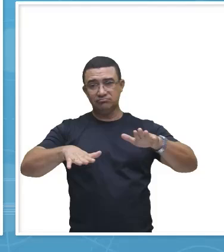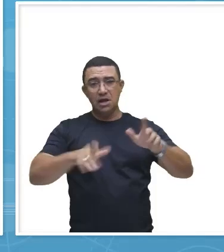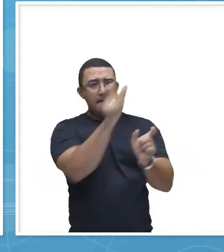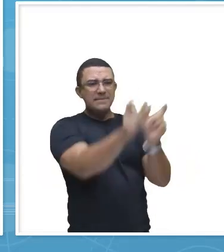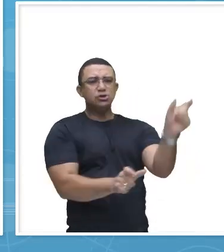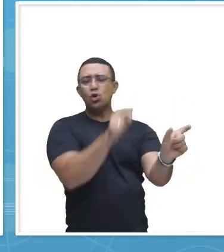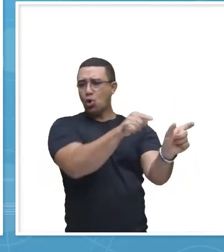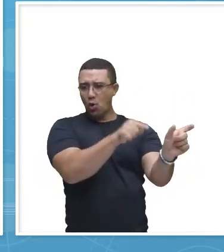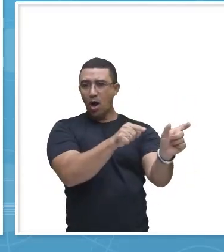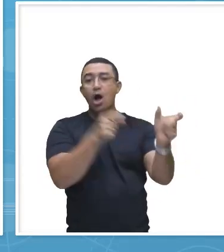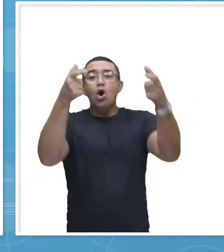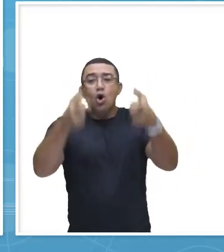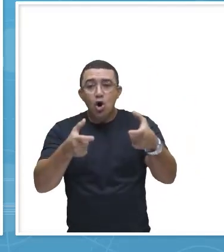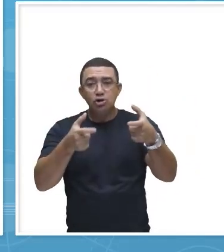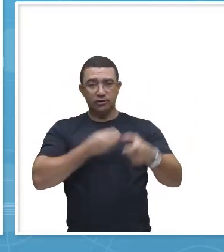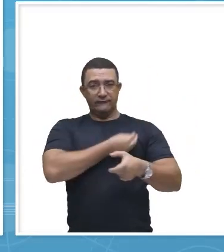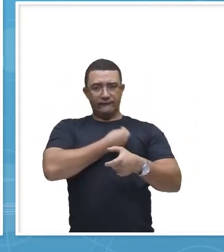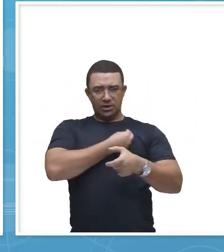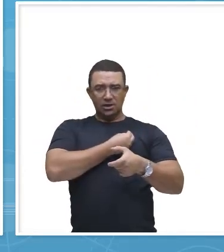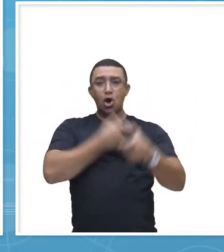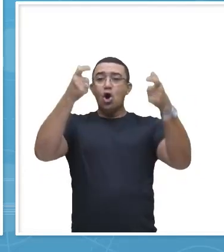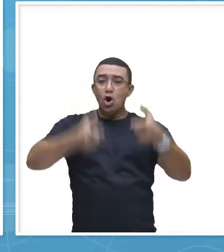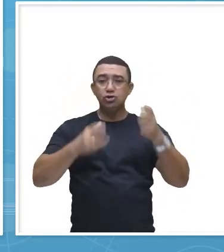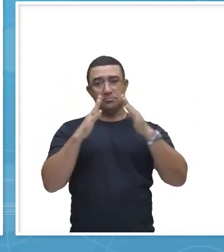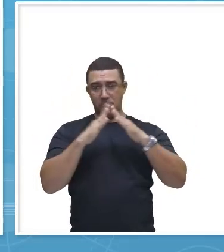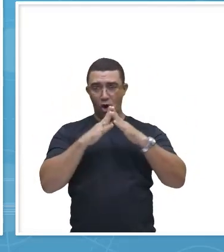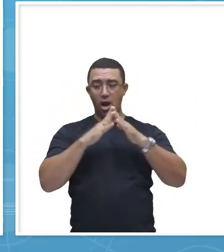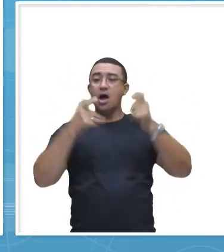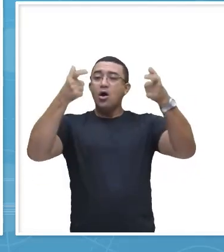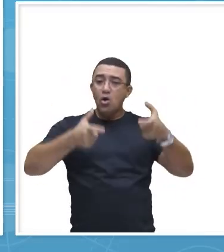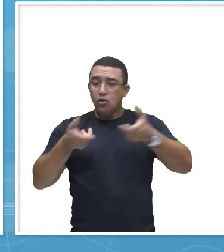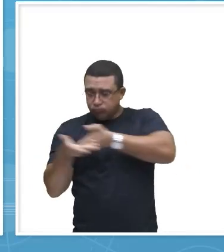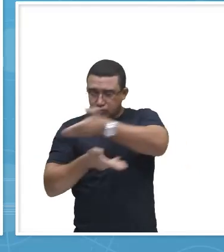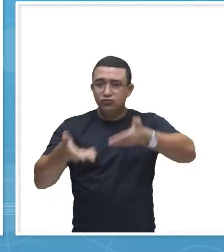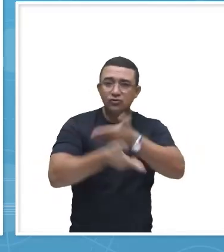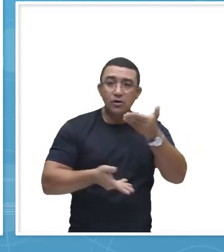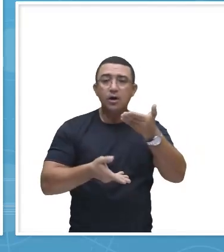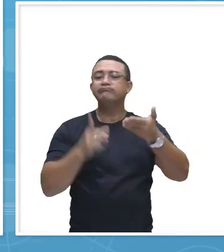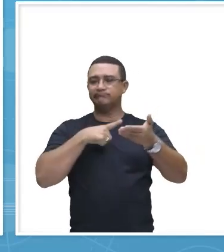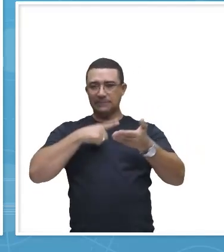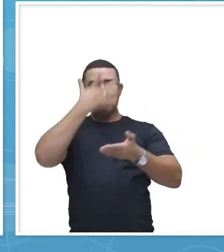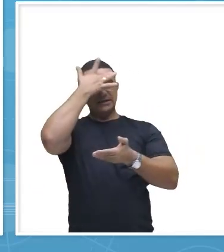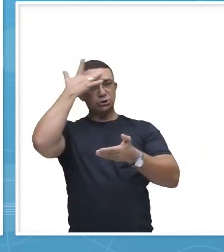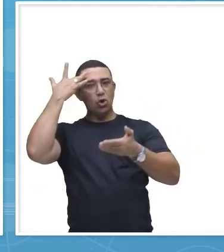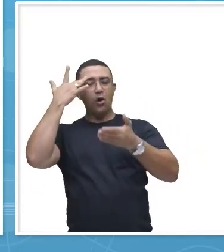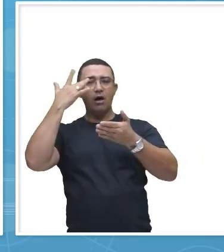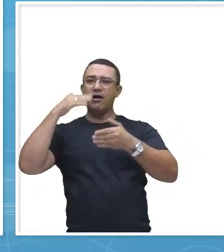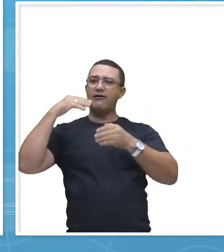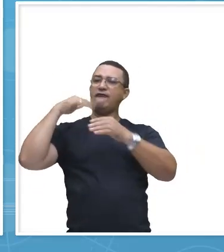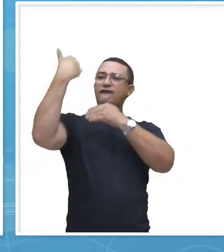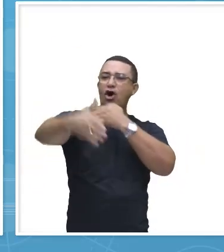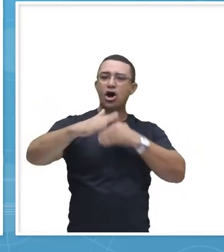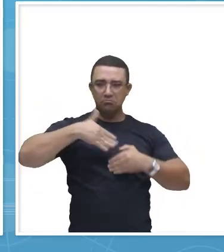ela vive, onde ela se relaciona, tá? Então, nós temos aí pessoas daqui do Oriente, do